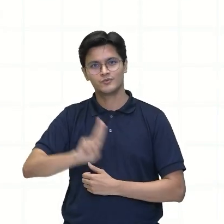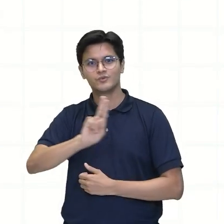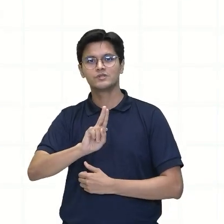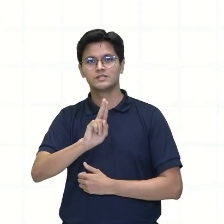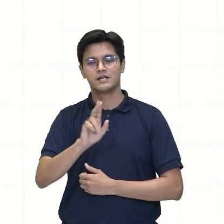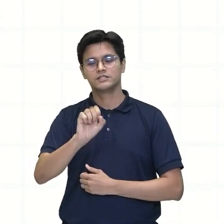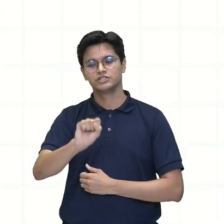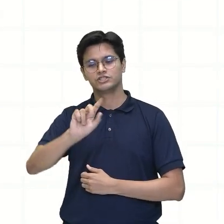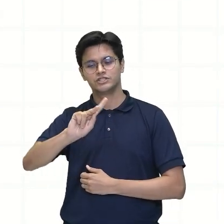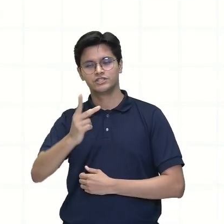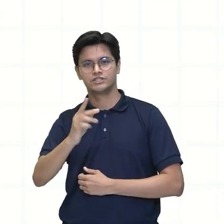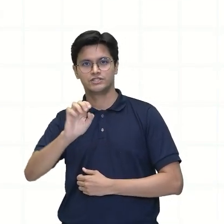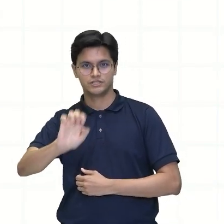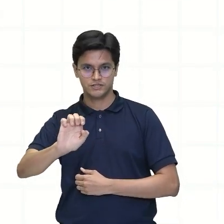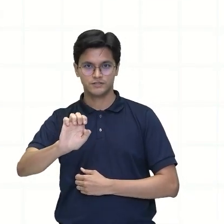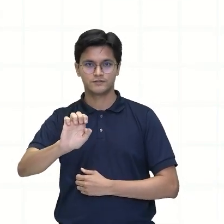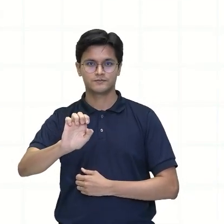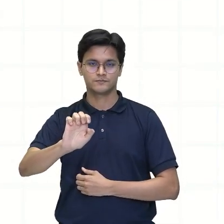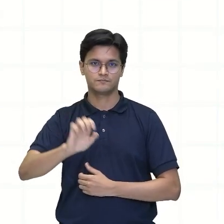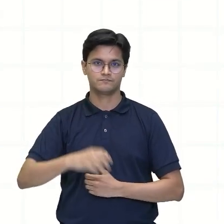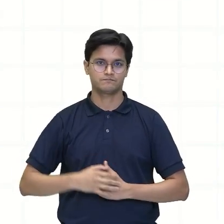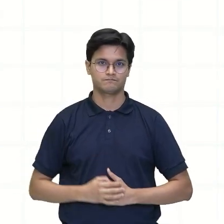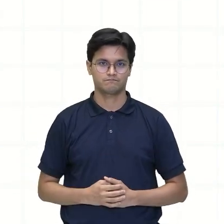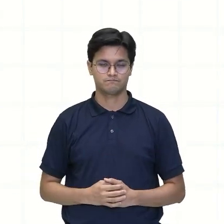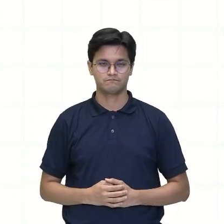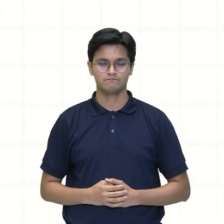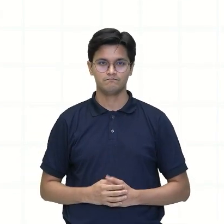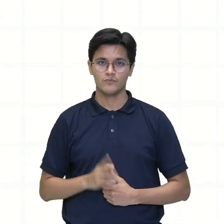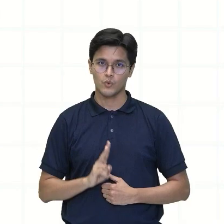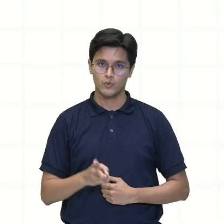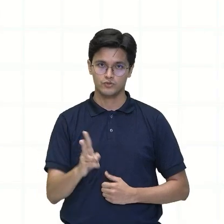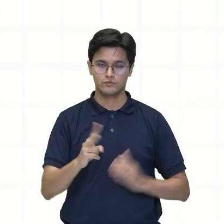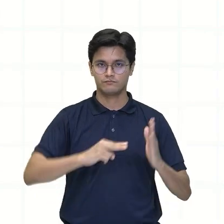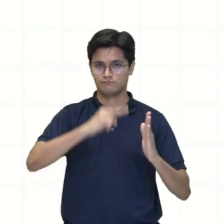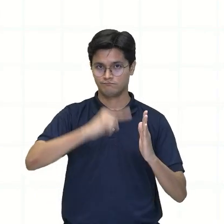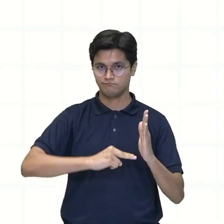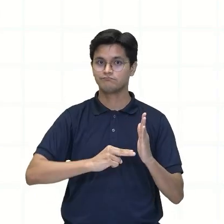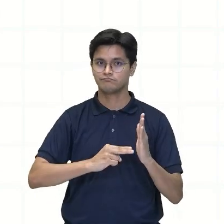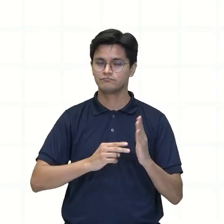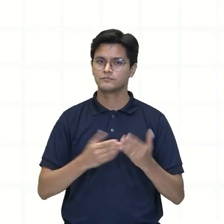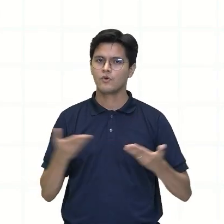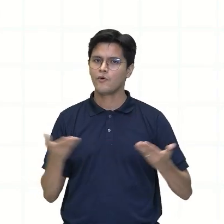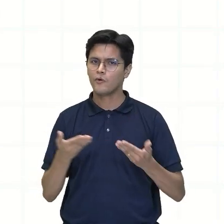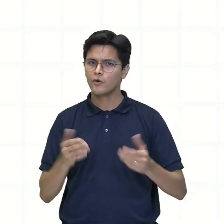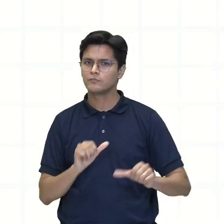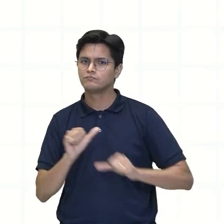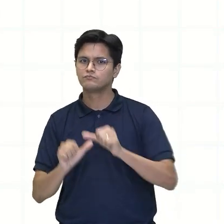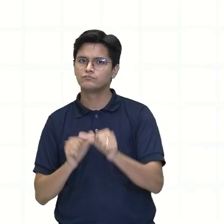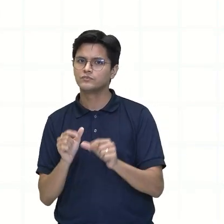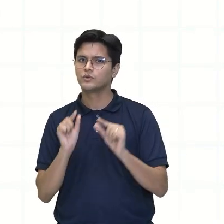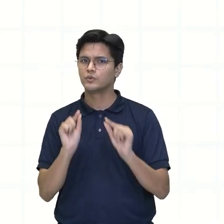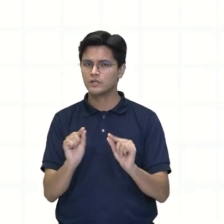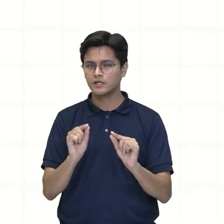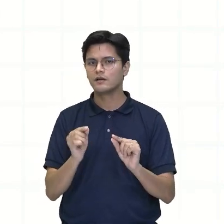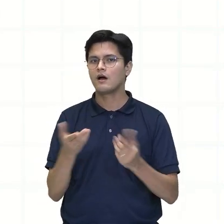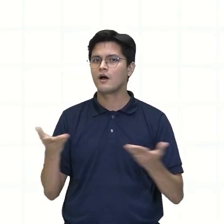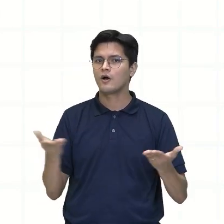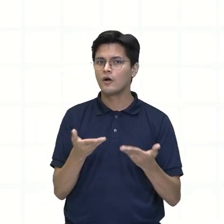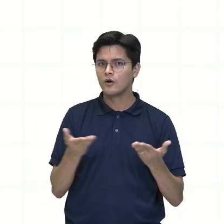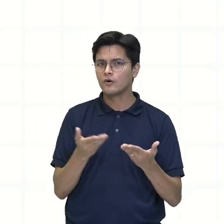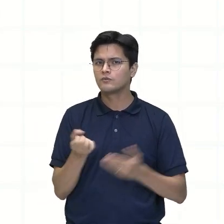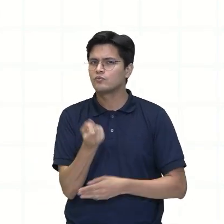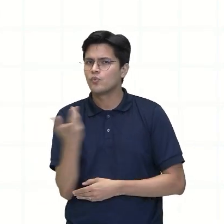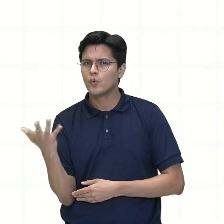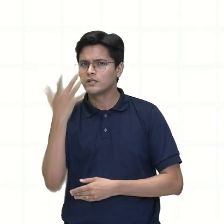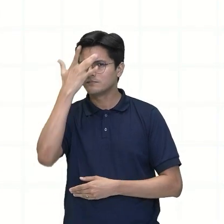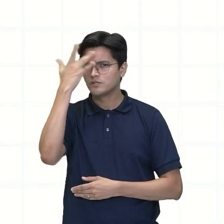18. Julia and Solomon are her friends. Agora eu já mudei, né? Eu tô falando de quantas pessoas, pessoal? De